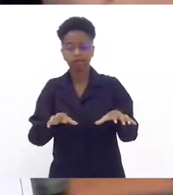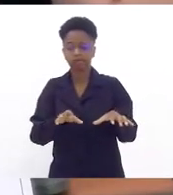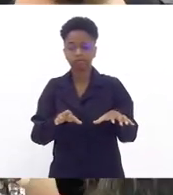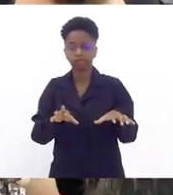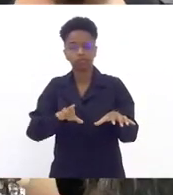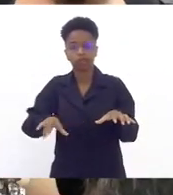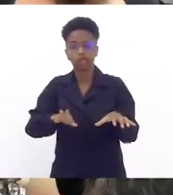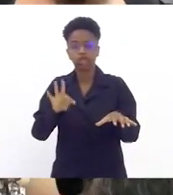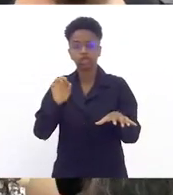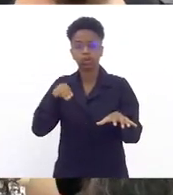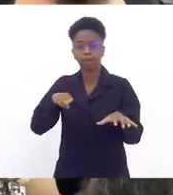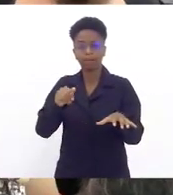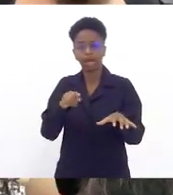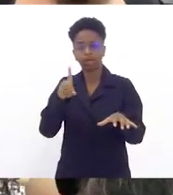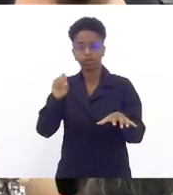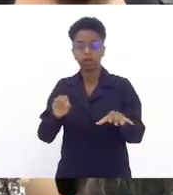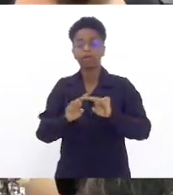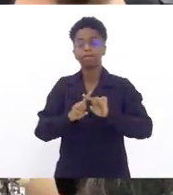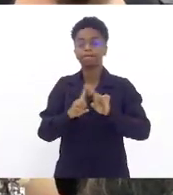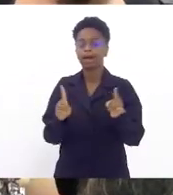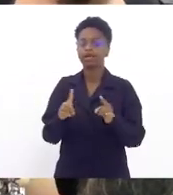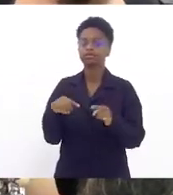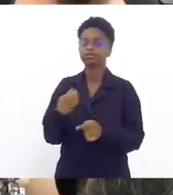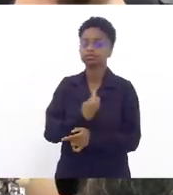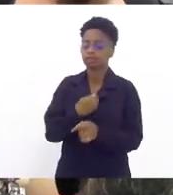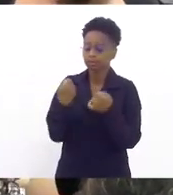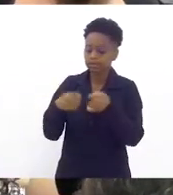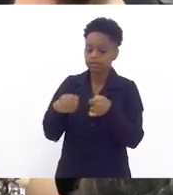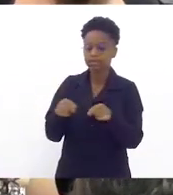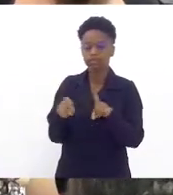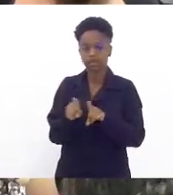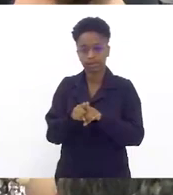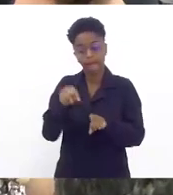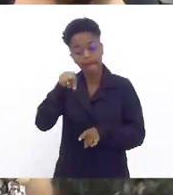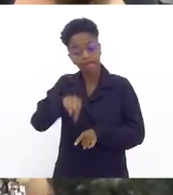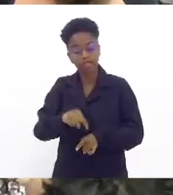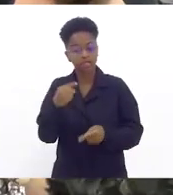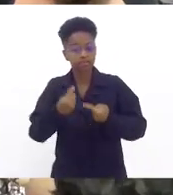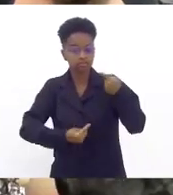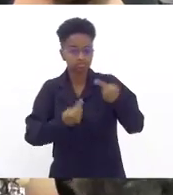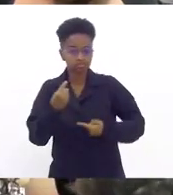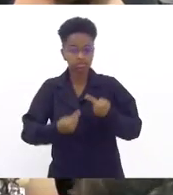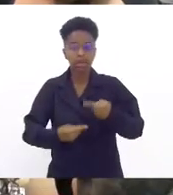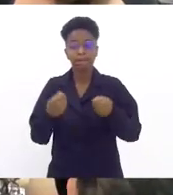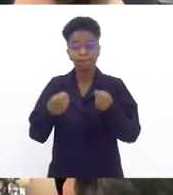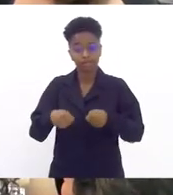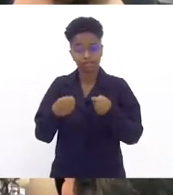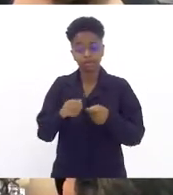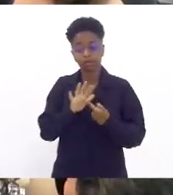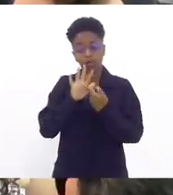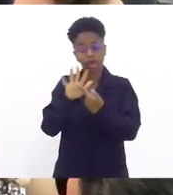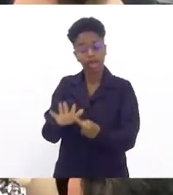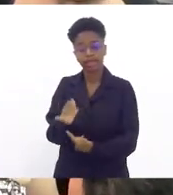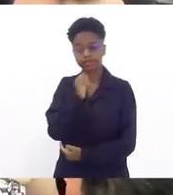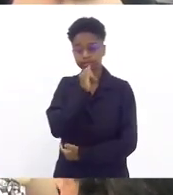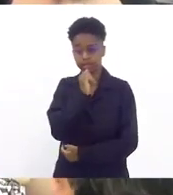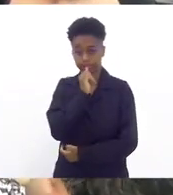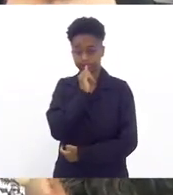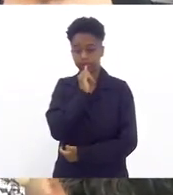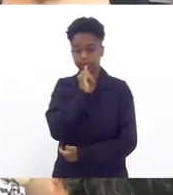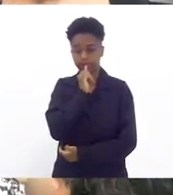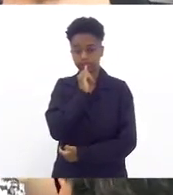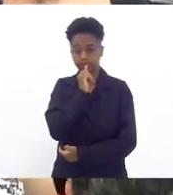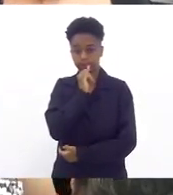Esse é um processo que a gente precisa também em audiência pública utilizar como exemplo porque